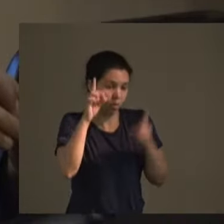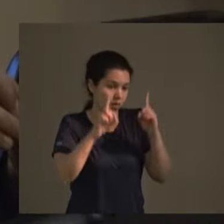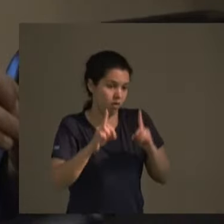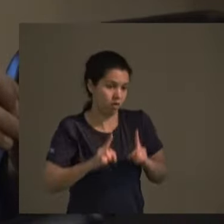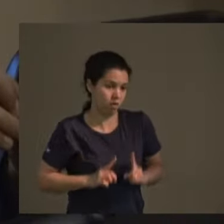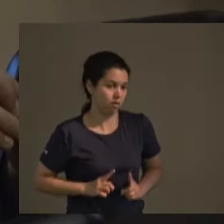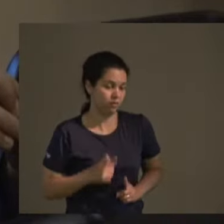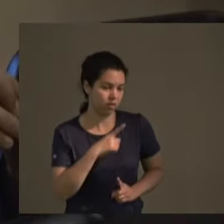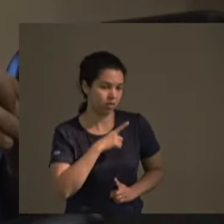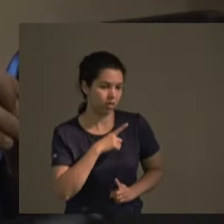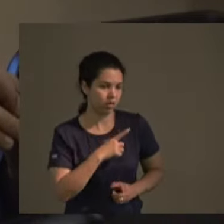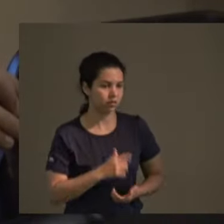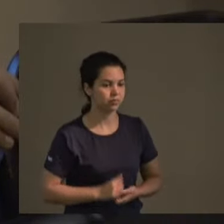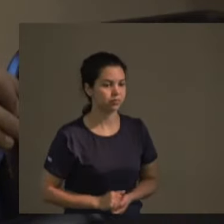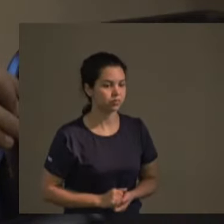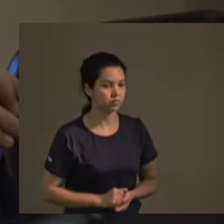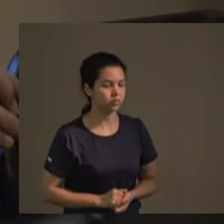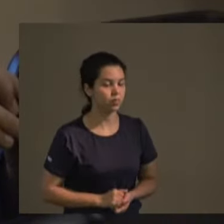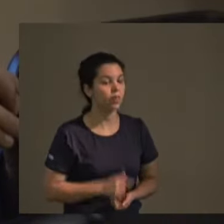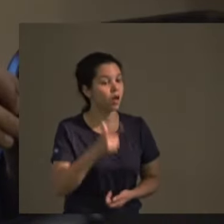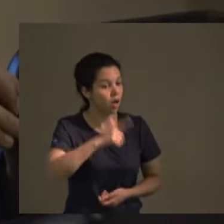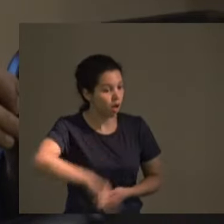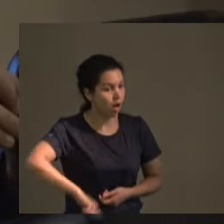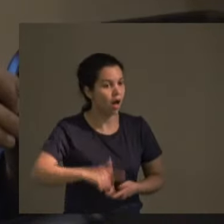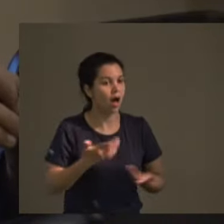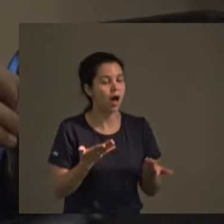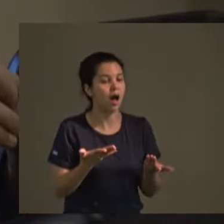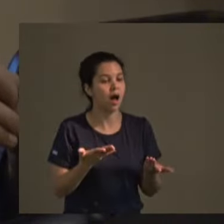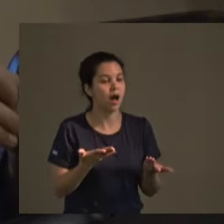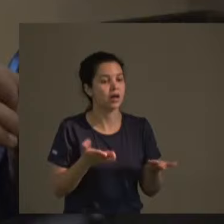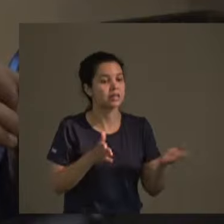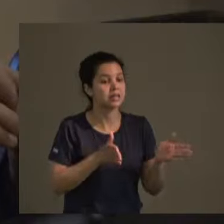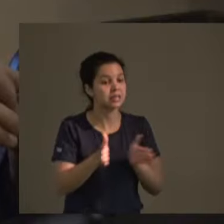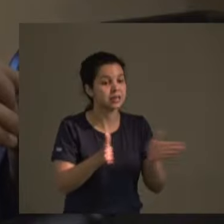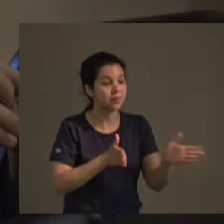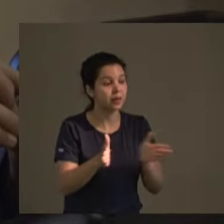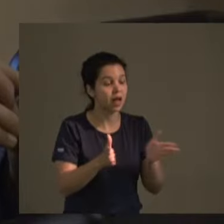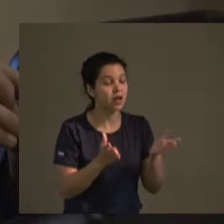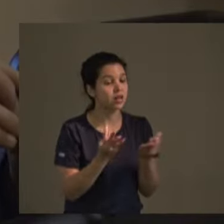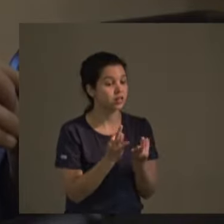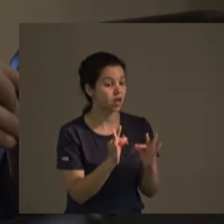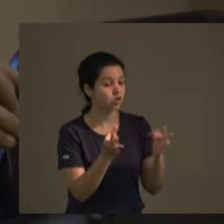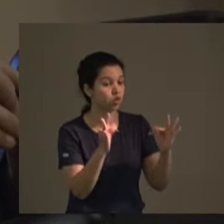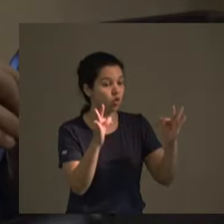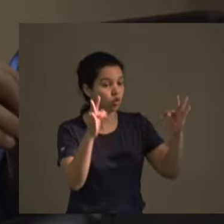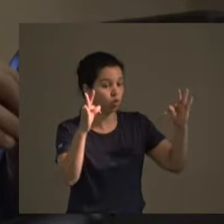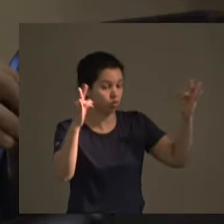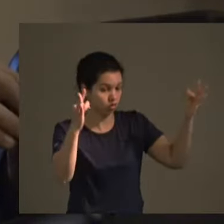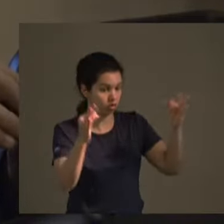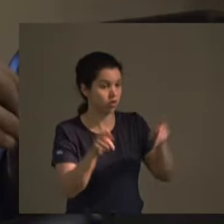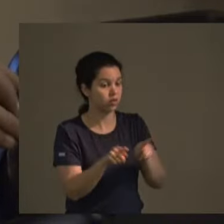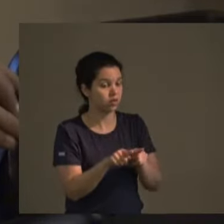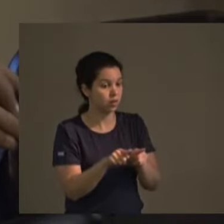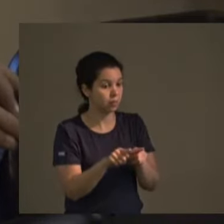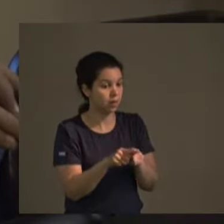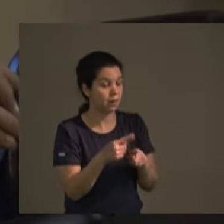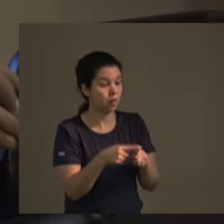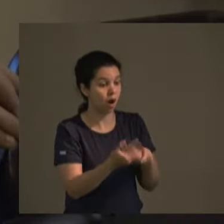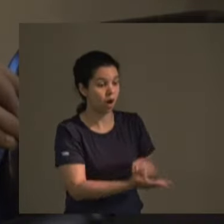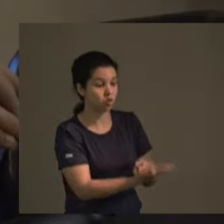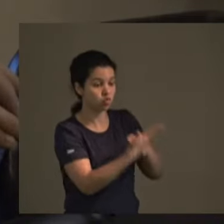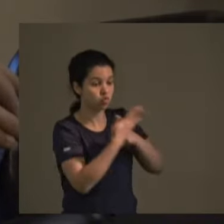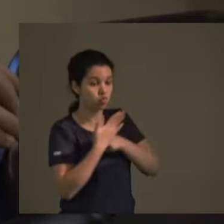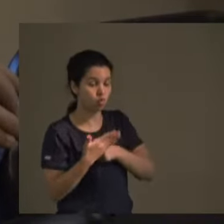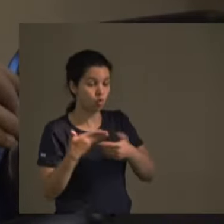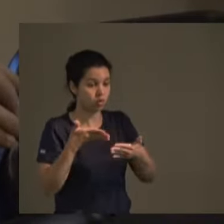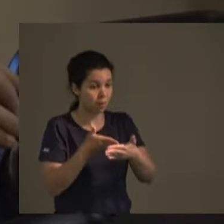Falamos também de acessibilidade e tecnologias assistivas, porque sem elas não podemos superar as barreiras. E